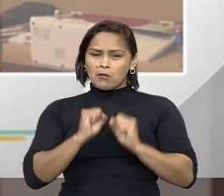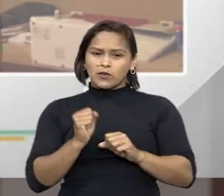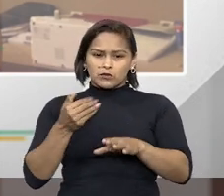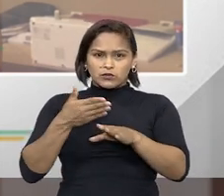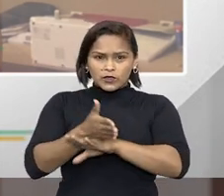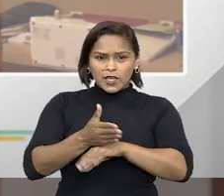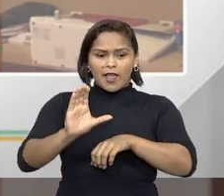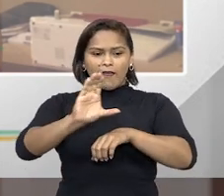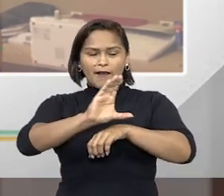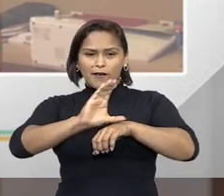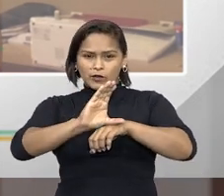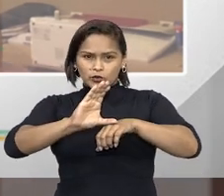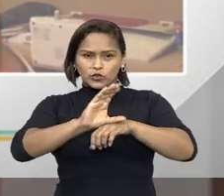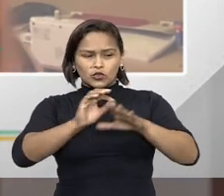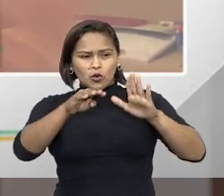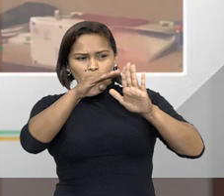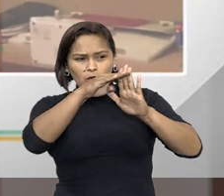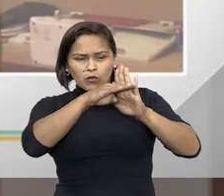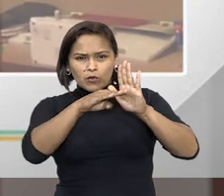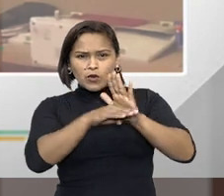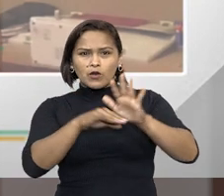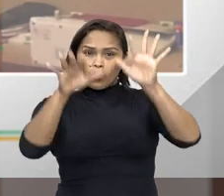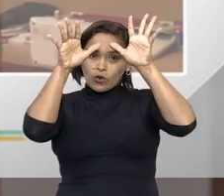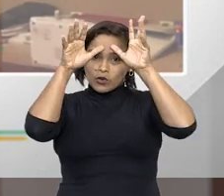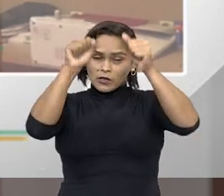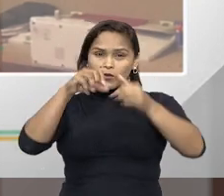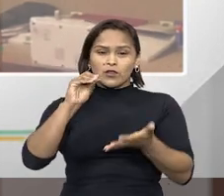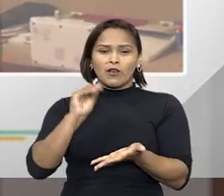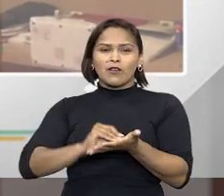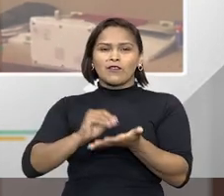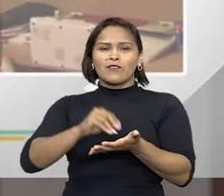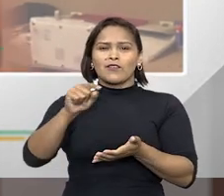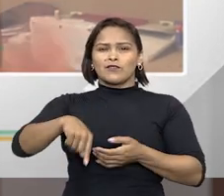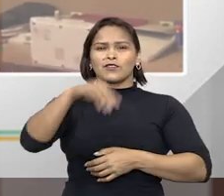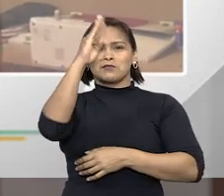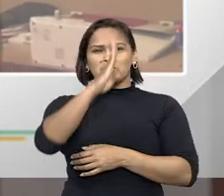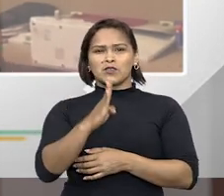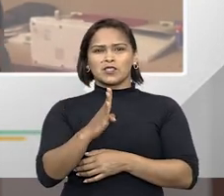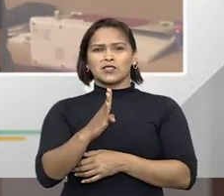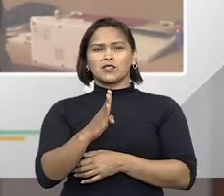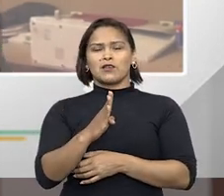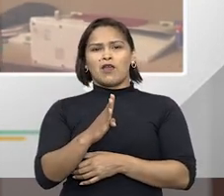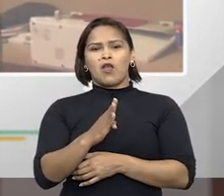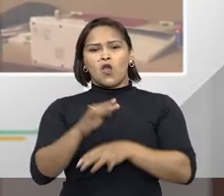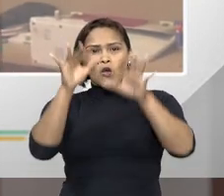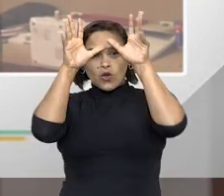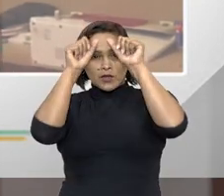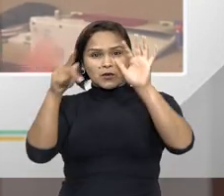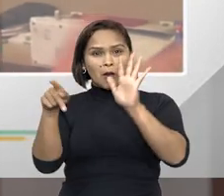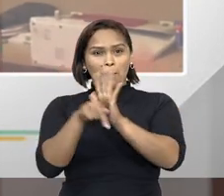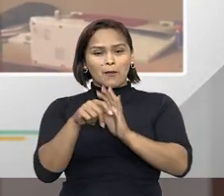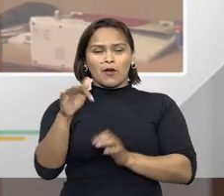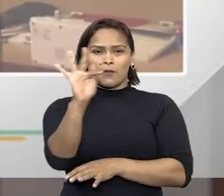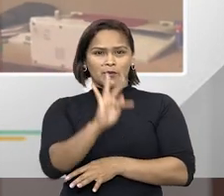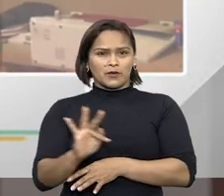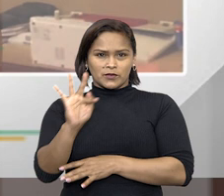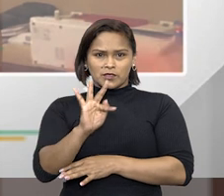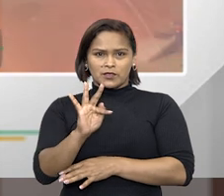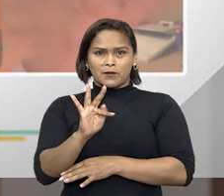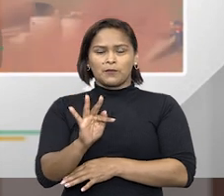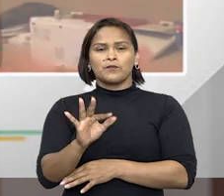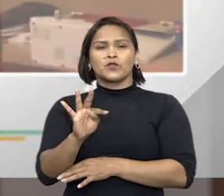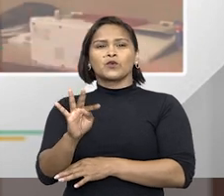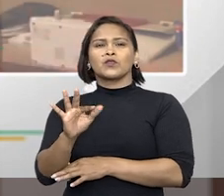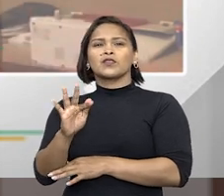Carta Magna o tribunal que estava faltando ao Brasil, que é um tribunal da Federação, né? O TFR era